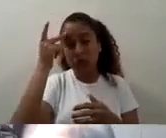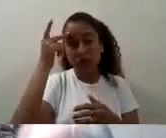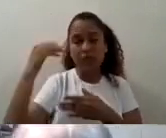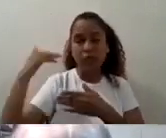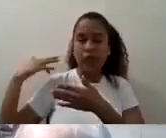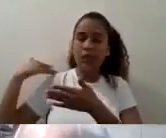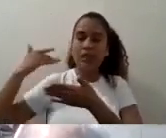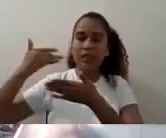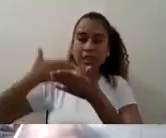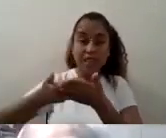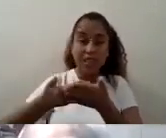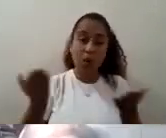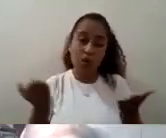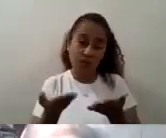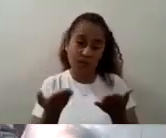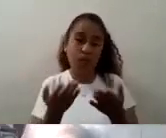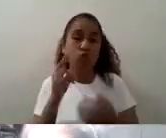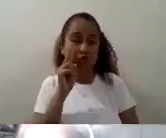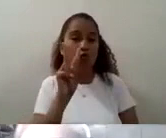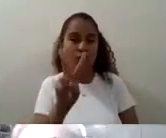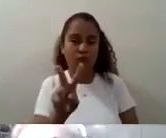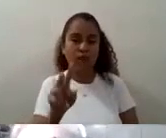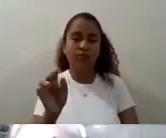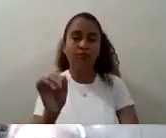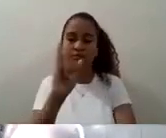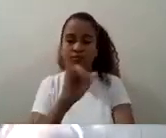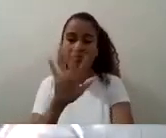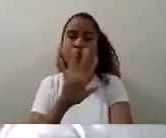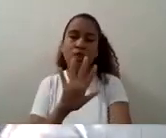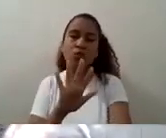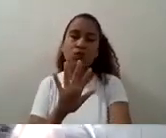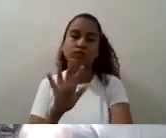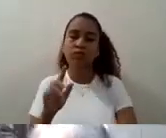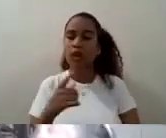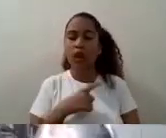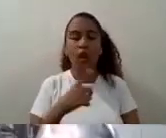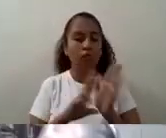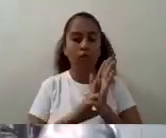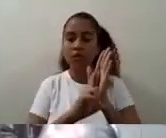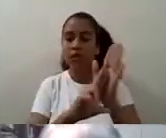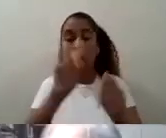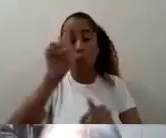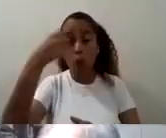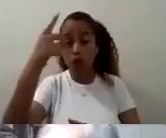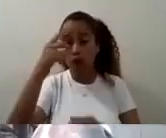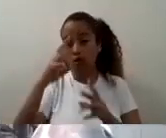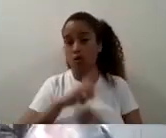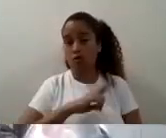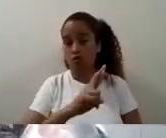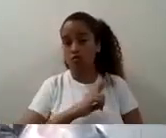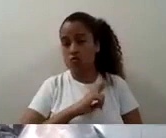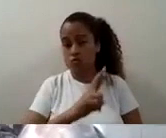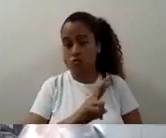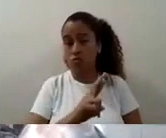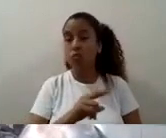nosso cartaz de que ali não estão representadas outras religiões. E por que isso